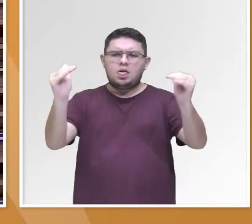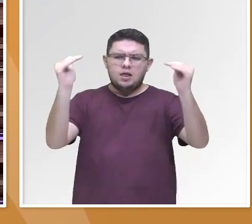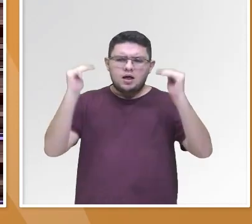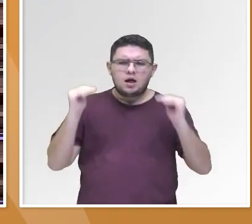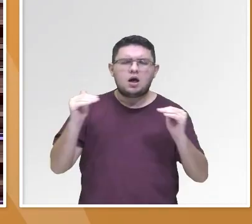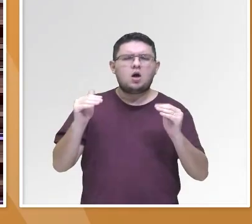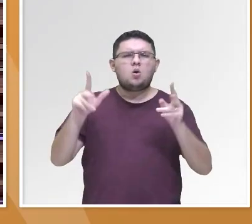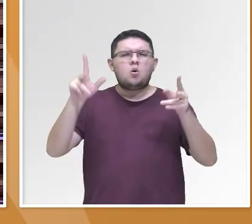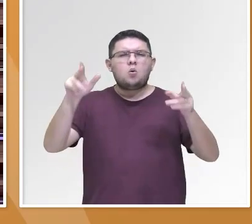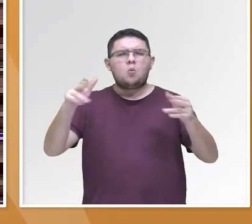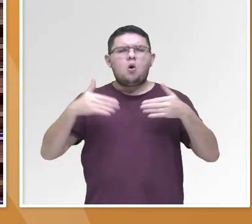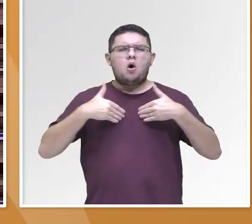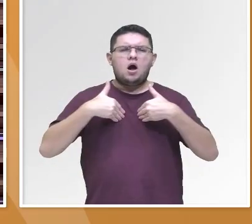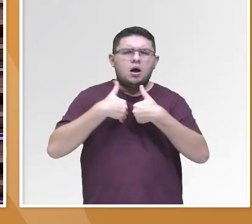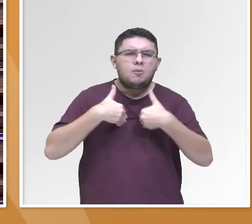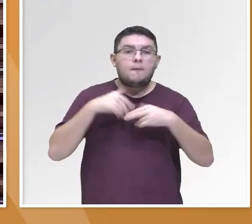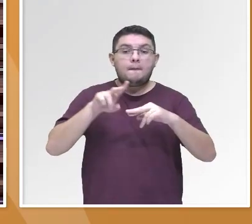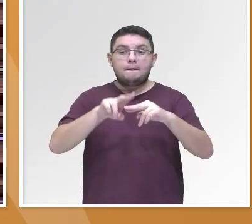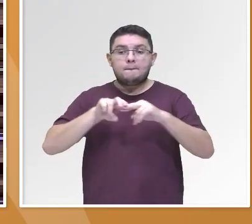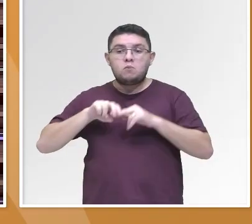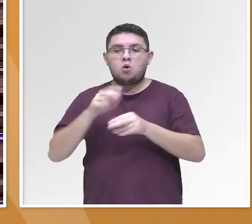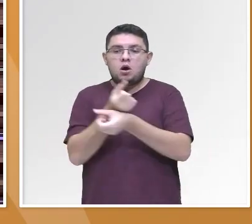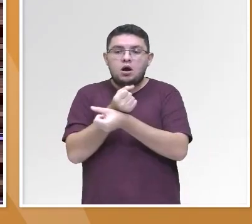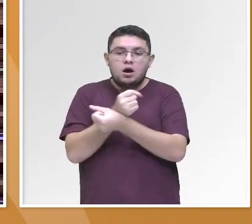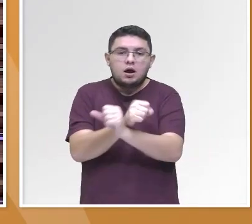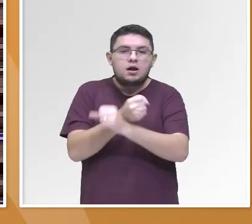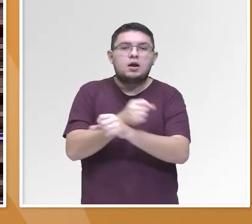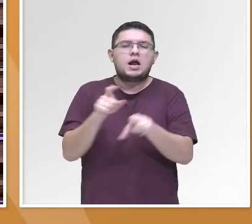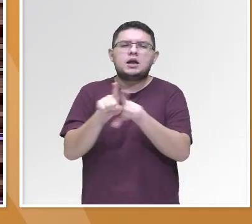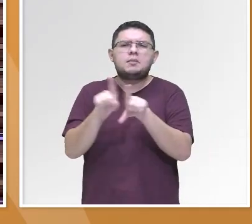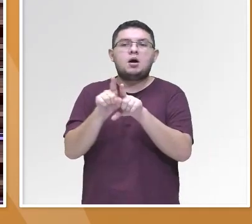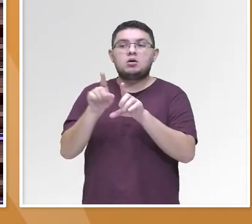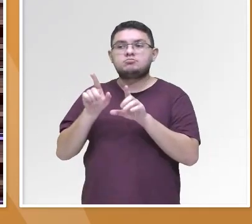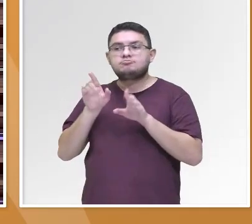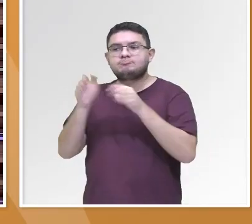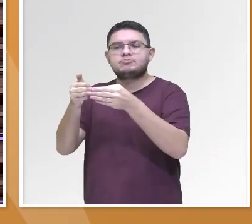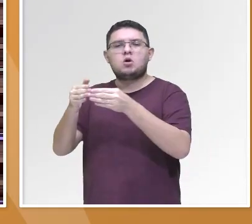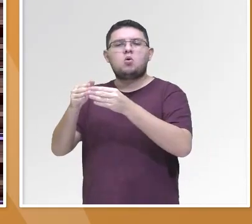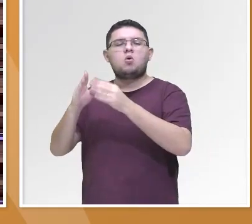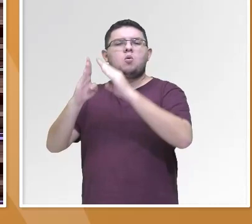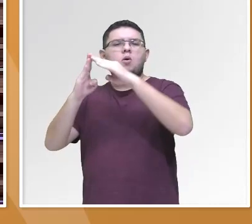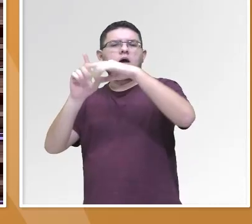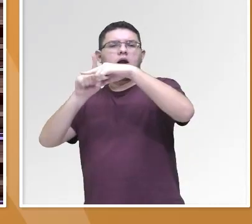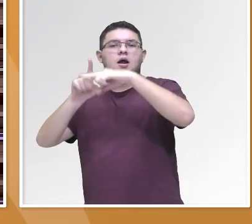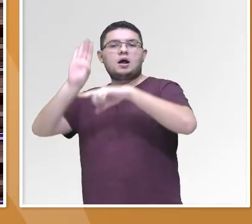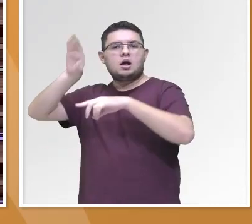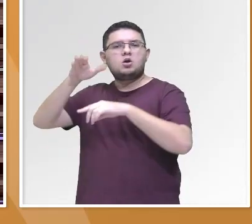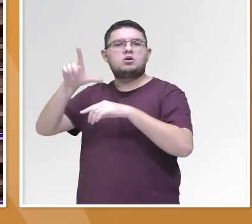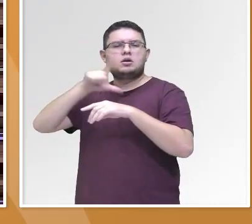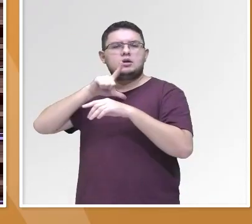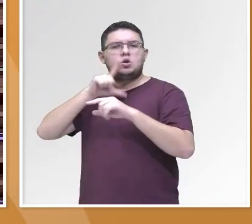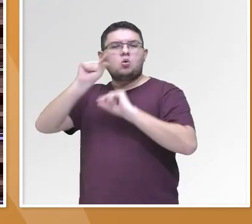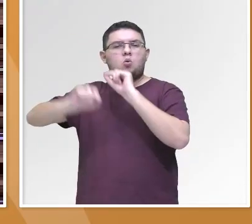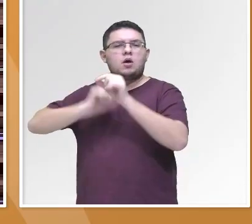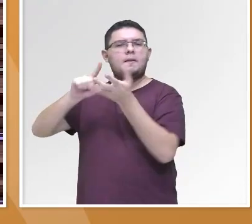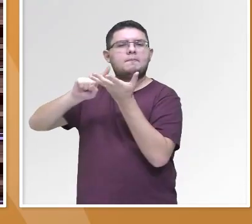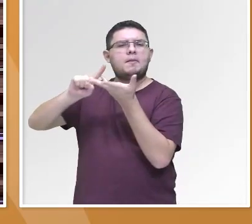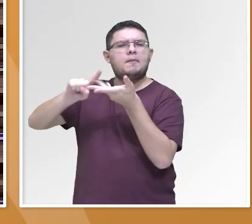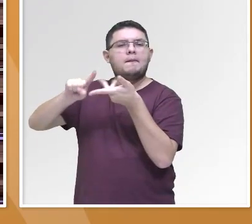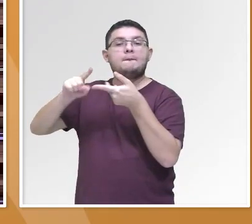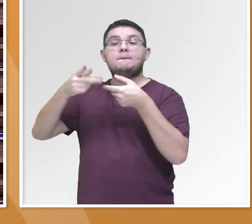Igreja Católica naquele momento, tá, vai ter as suas premissas defendendo a escravidão, dizendo que